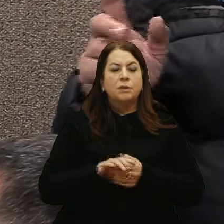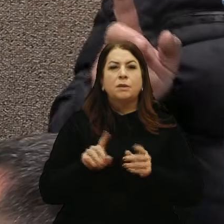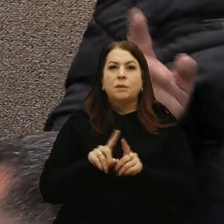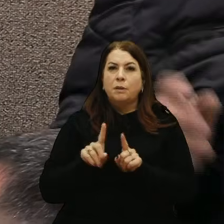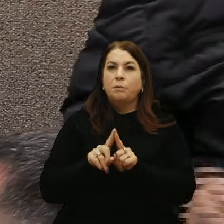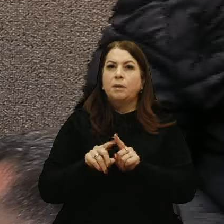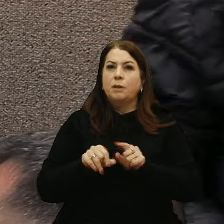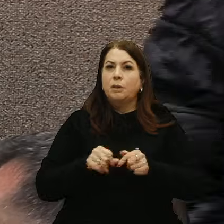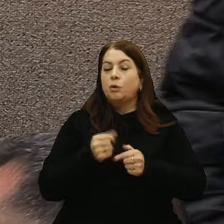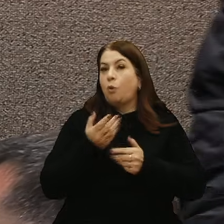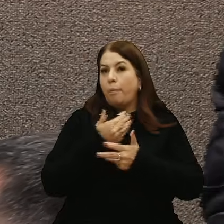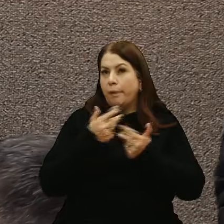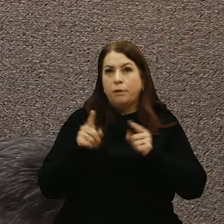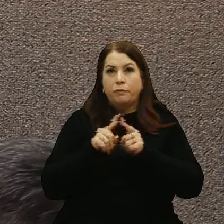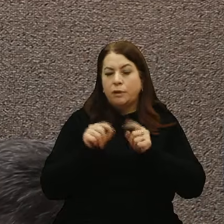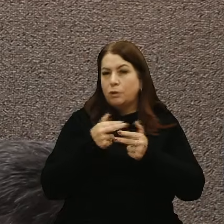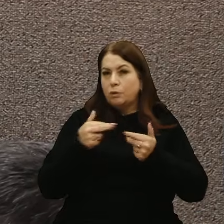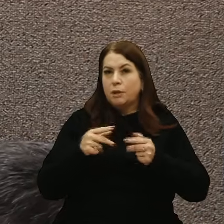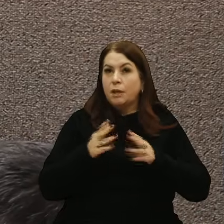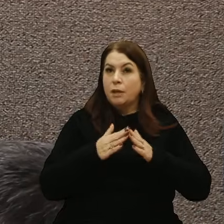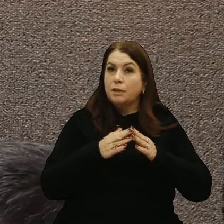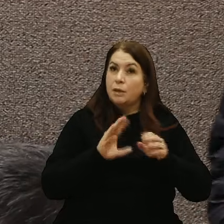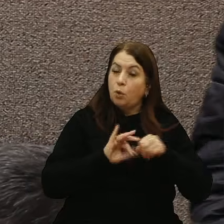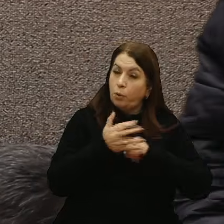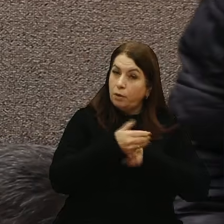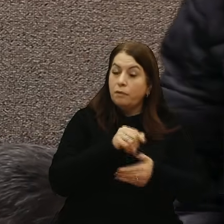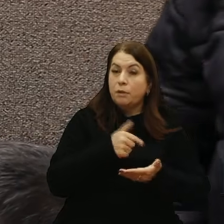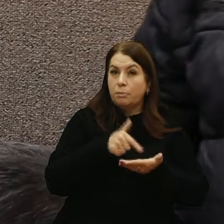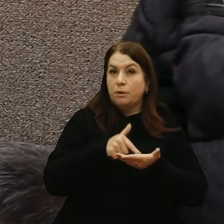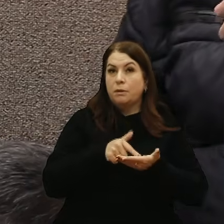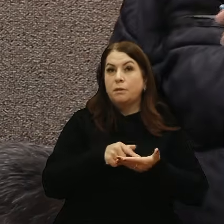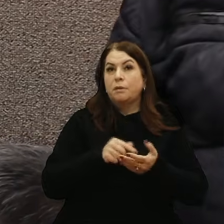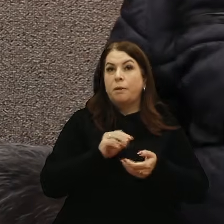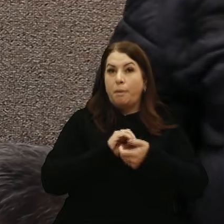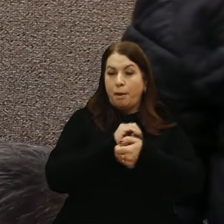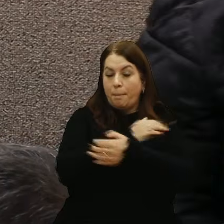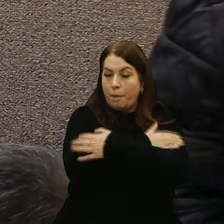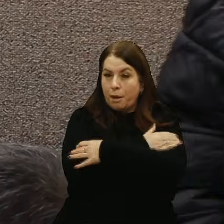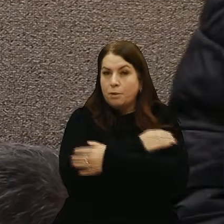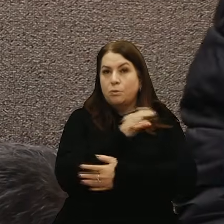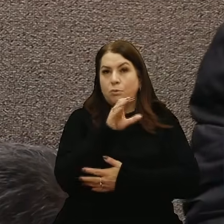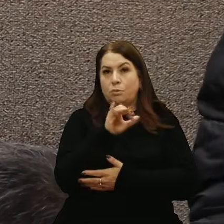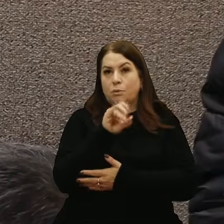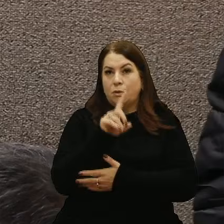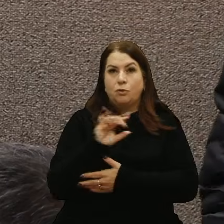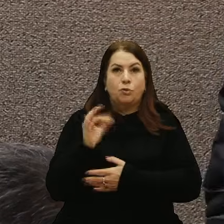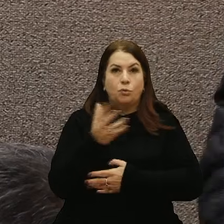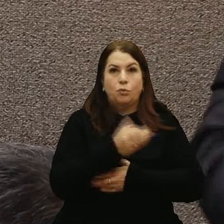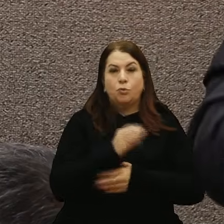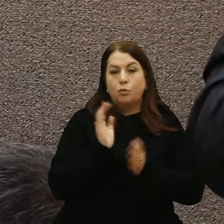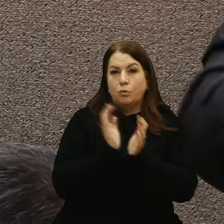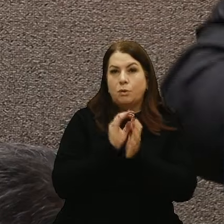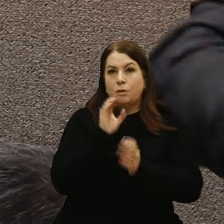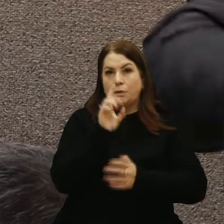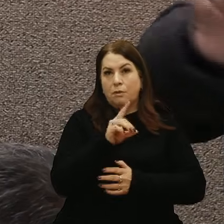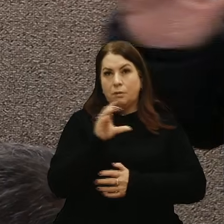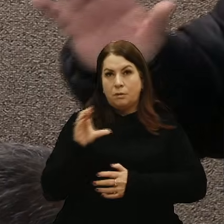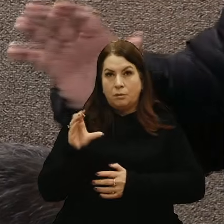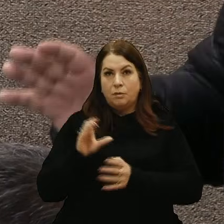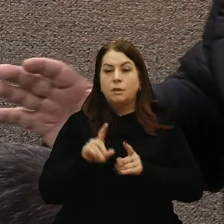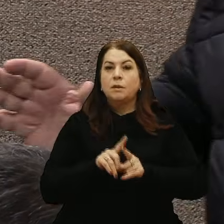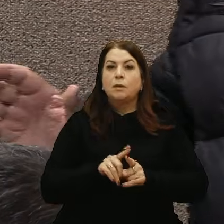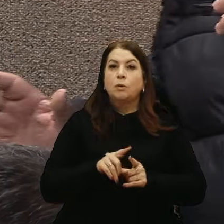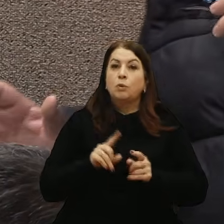trabalhando. Então, quero mandar um abraço para o Cid e todos os colegas do DCC, que